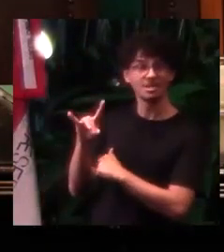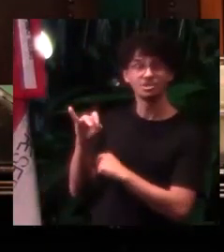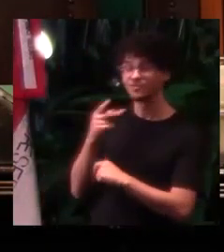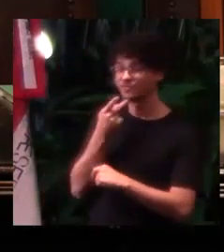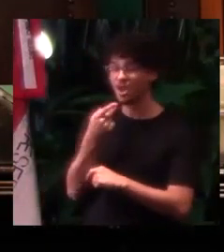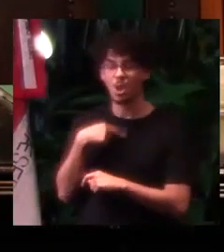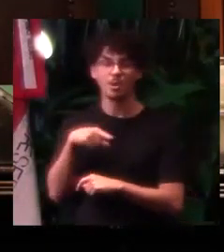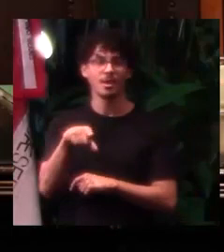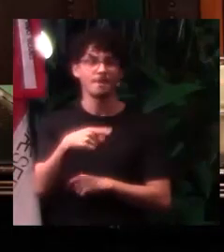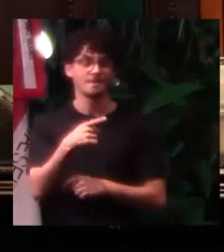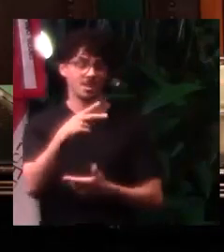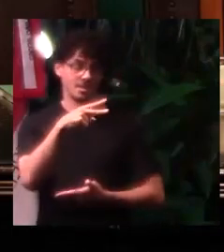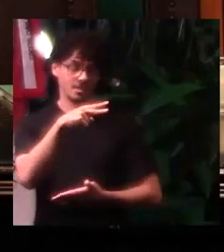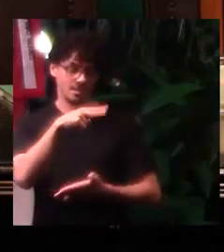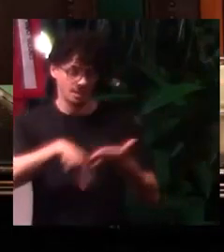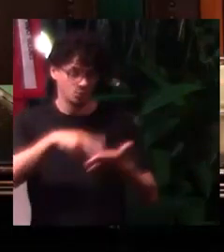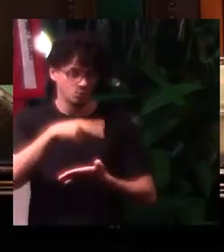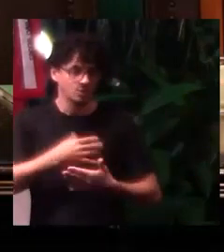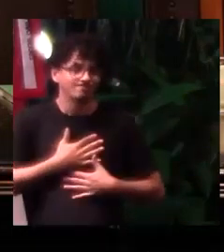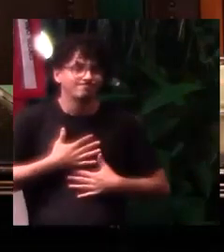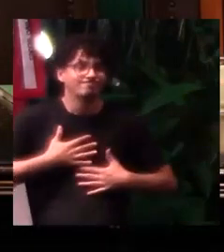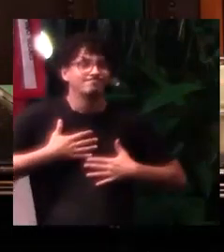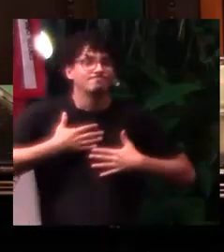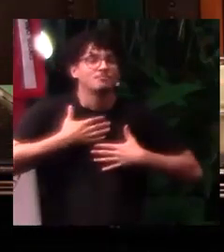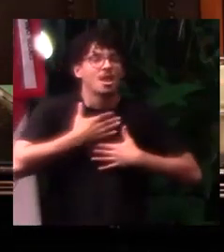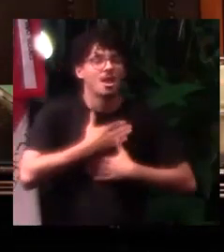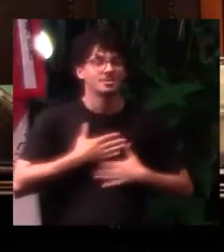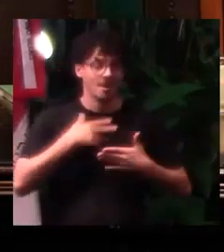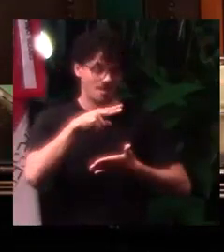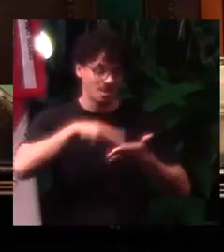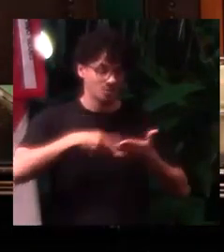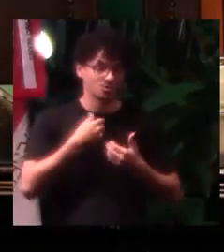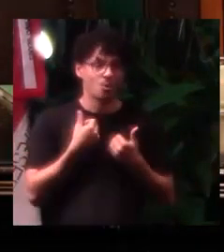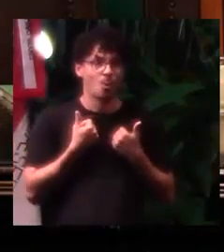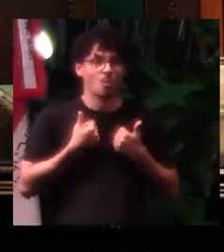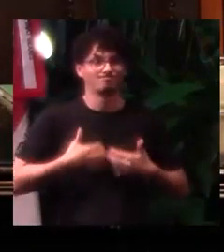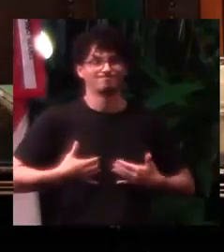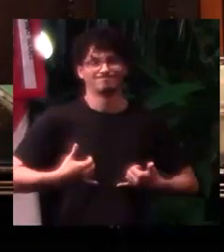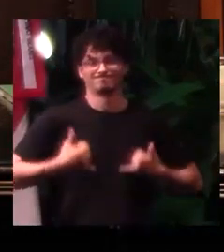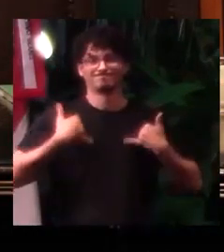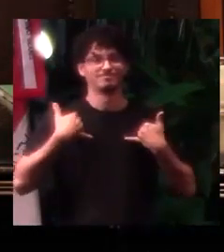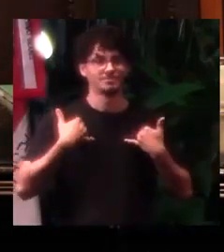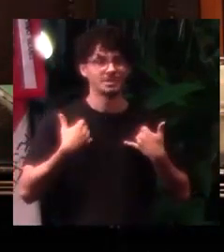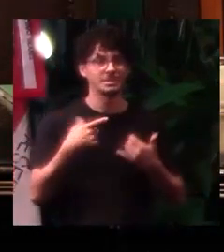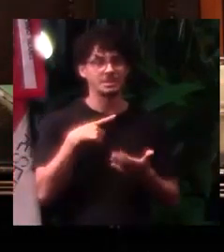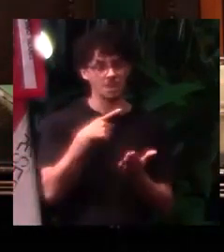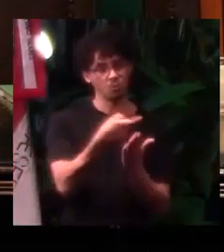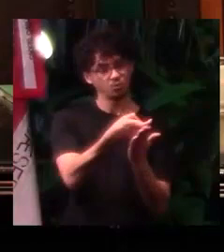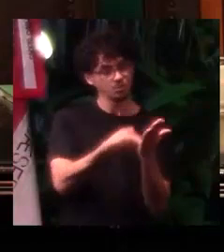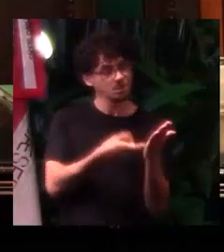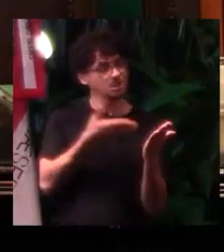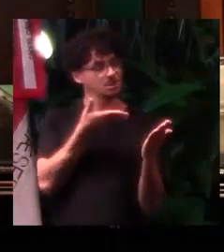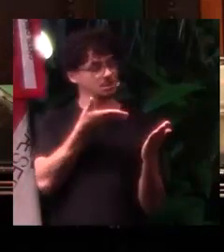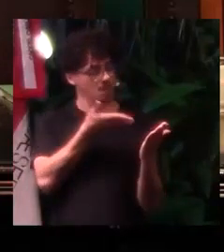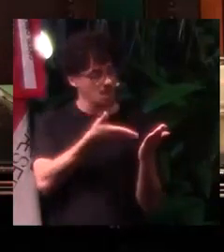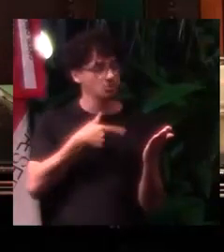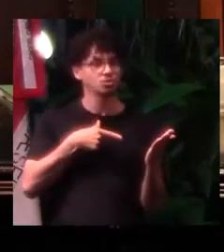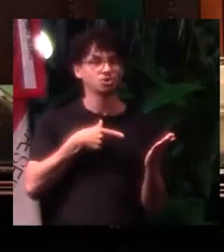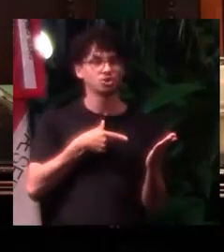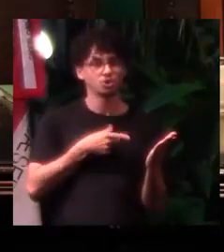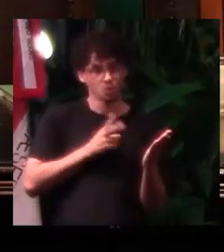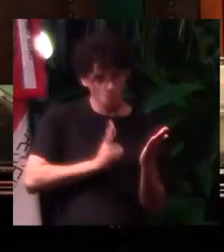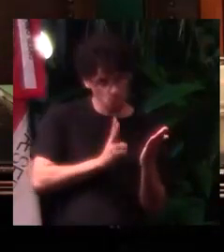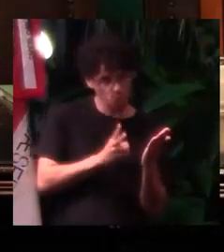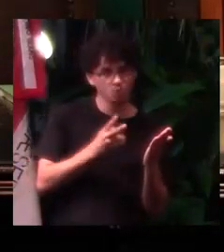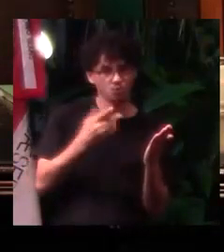prazer, leitura de gozo, né? De fruição. Ou seja, você tem um texto que continua uma